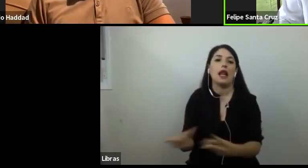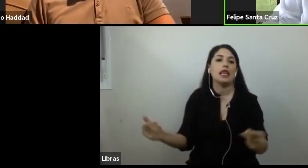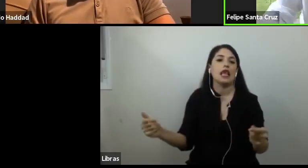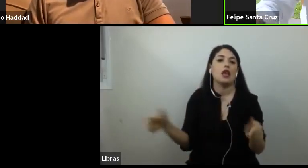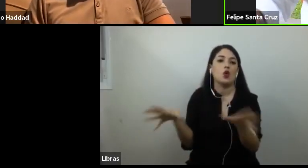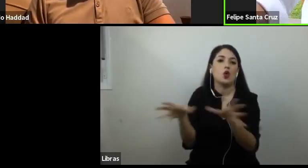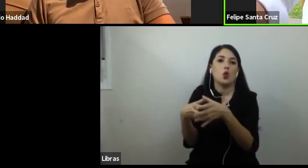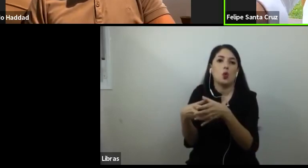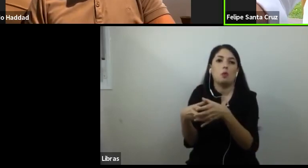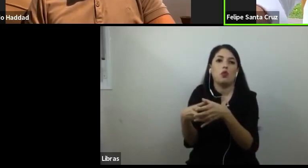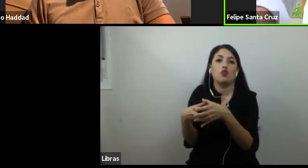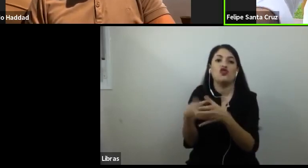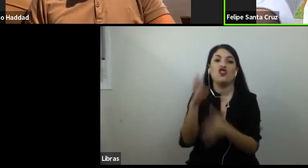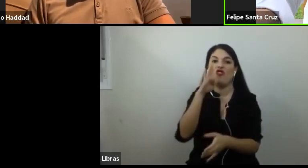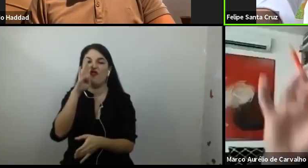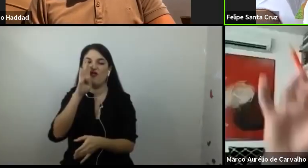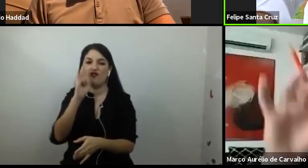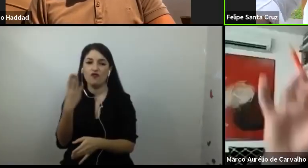de manipulação.